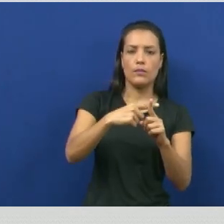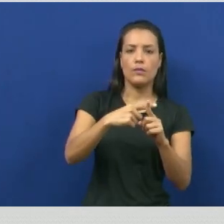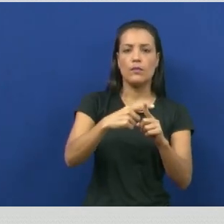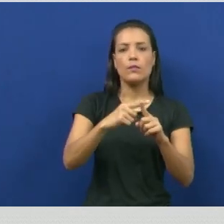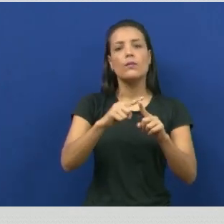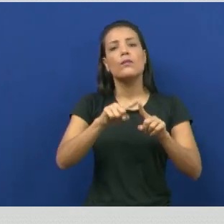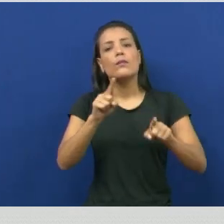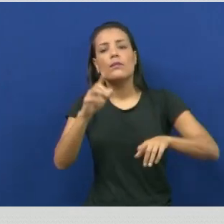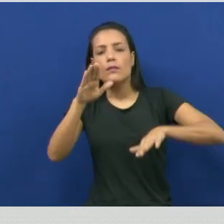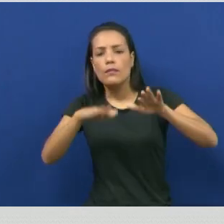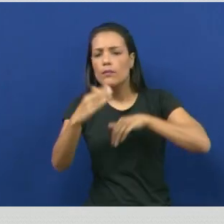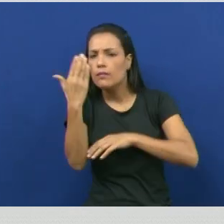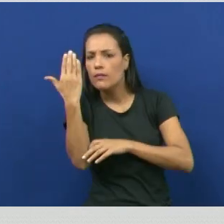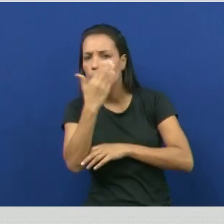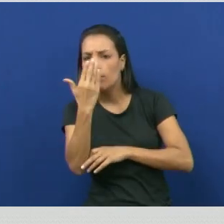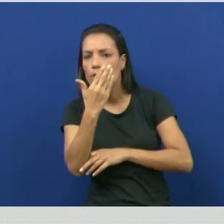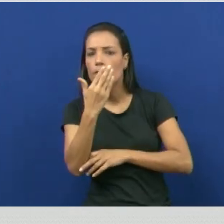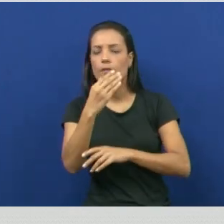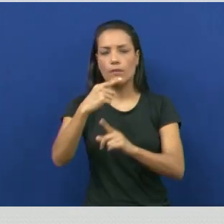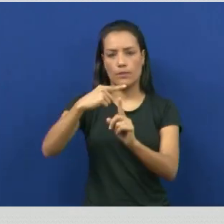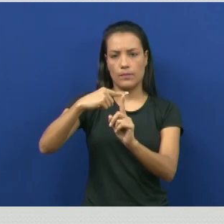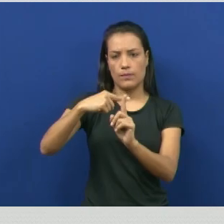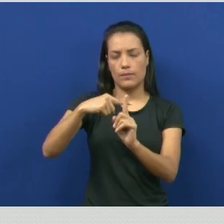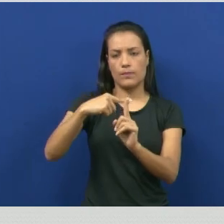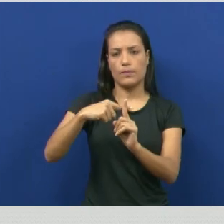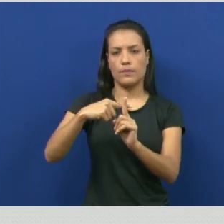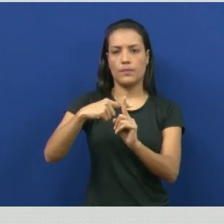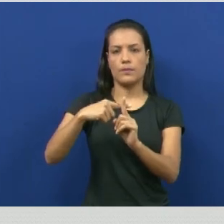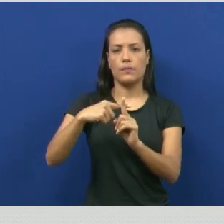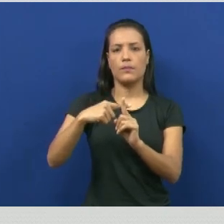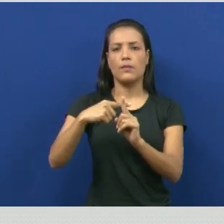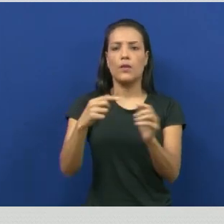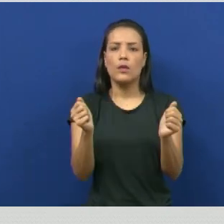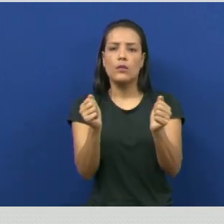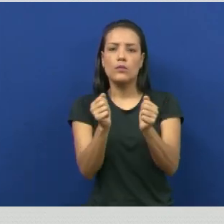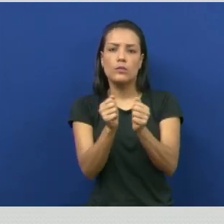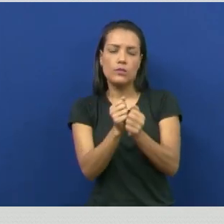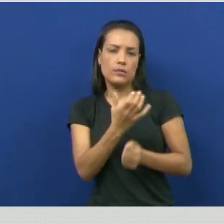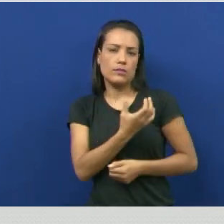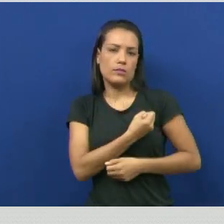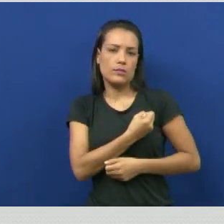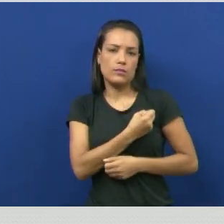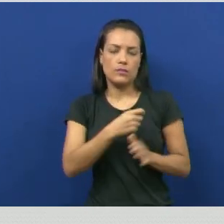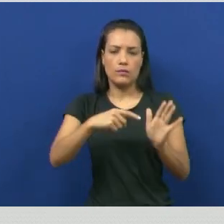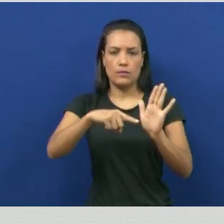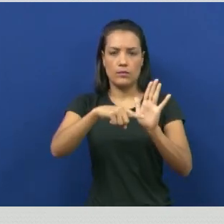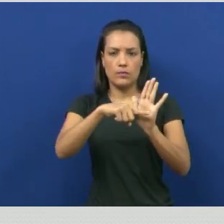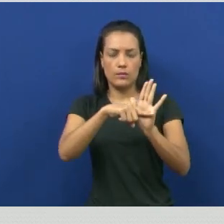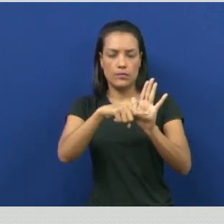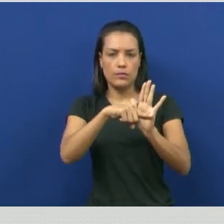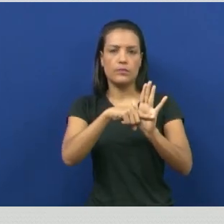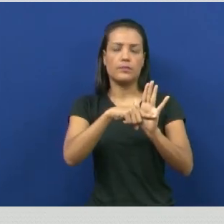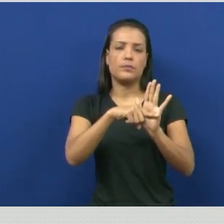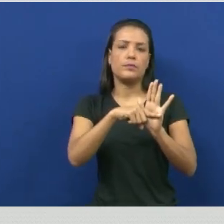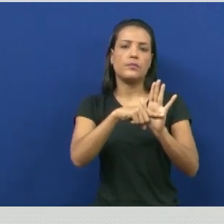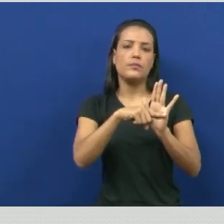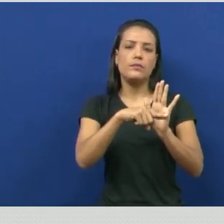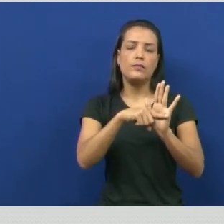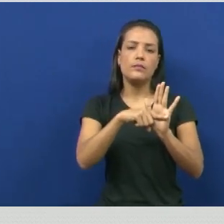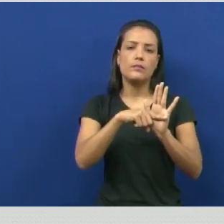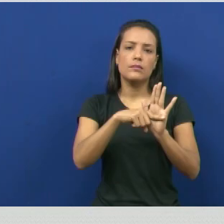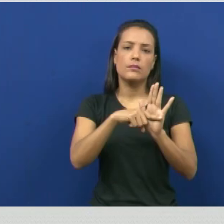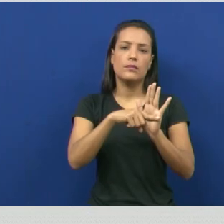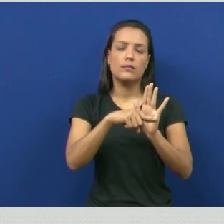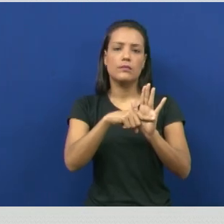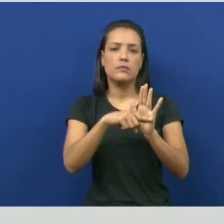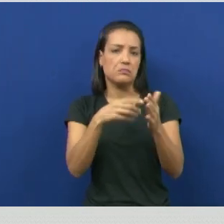sinal, um número positivo com um número negativo, que é o que tem o menusinho na frente,